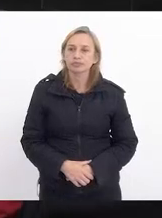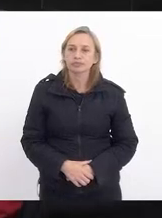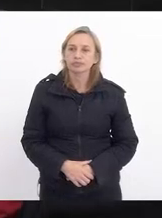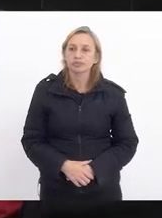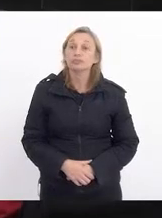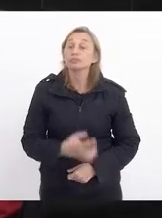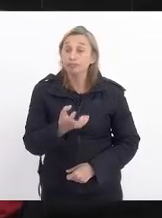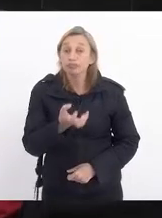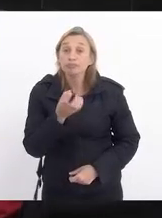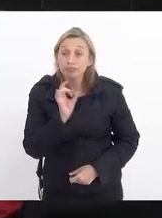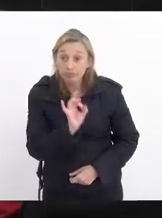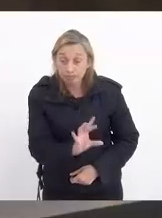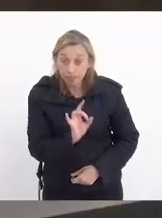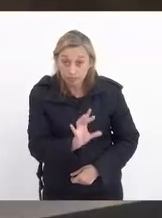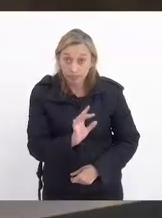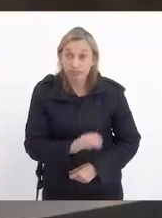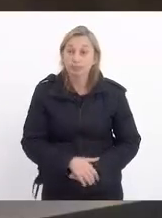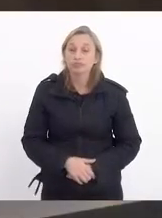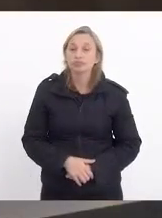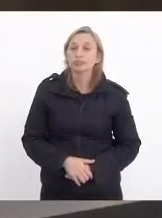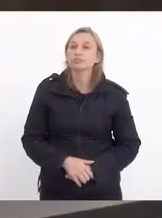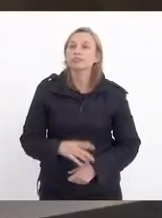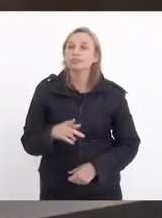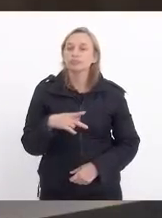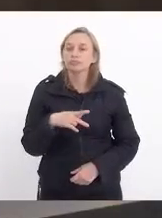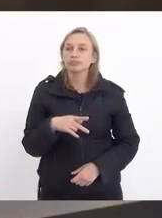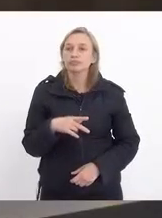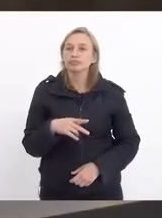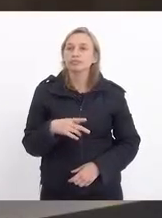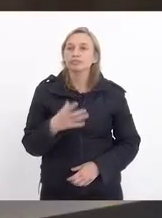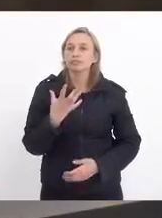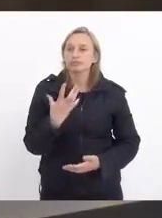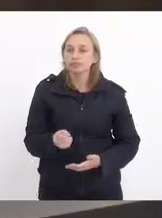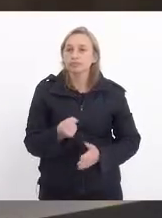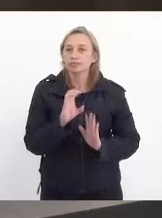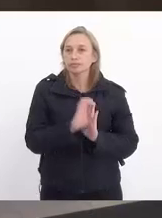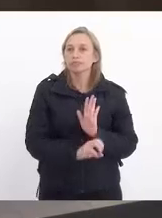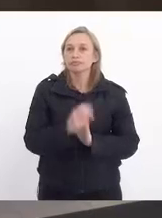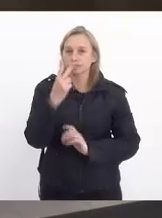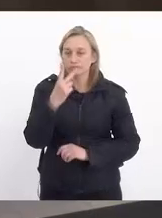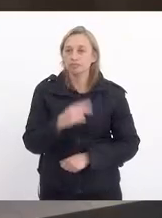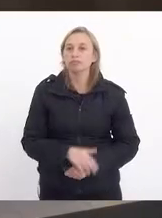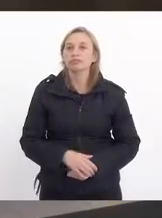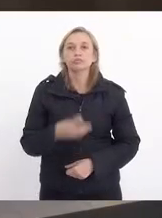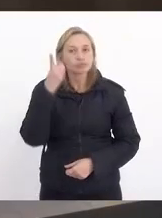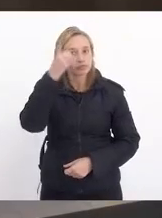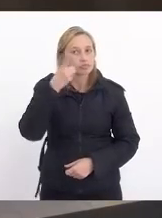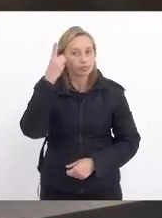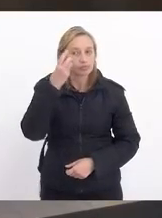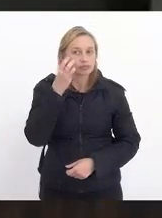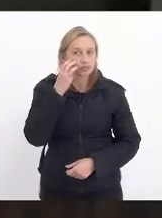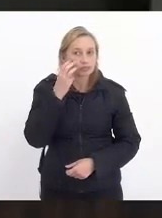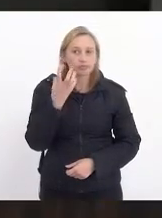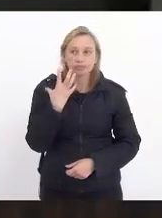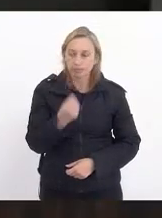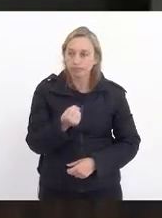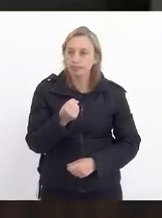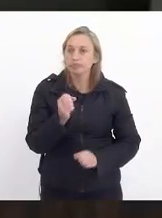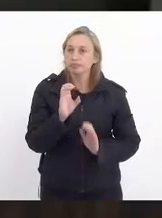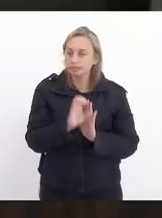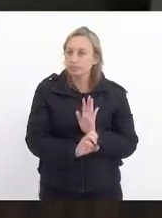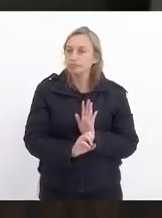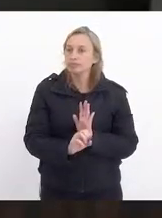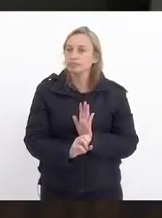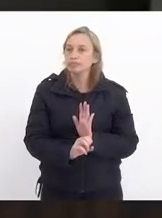e eu só quero além do parecida emitido acatar a emenda dois do deputado waldeck favorável